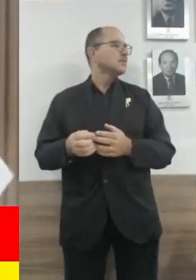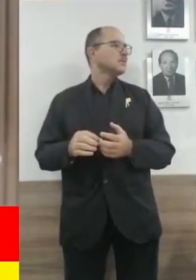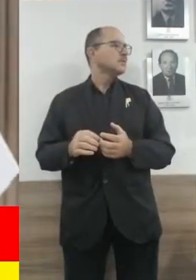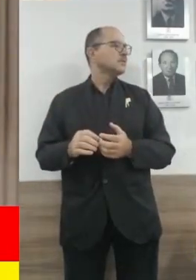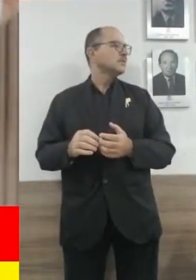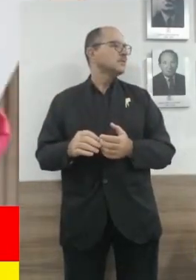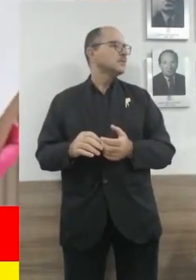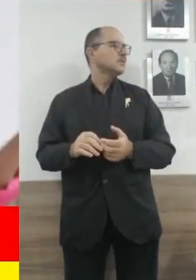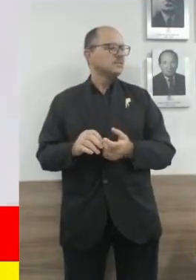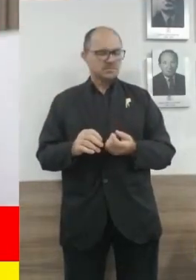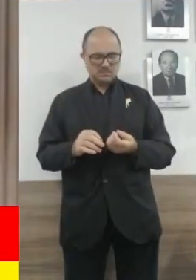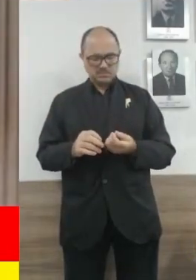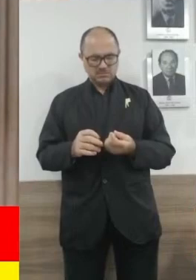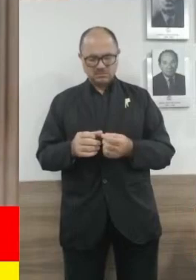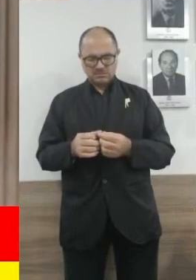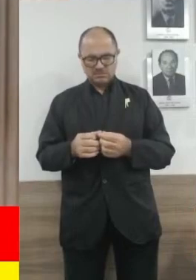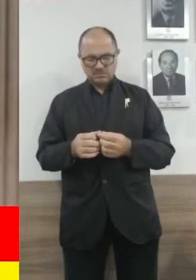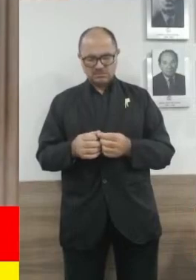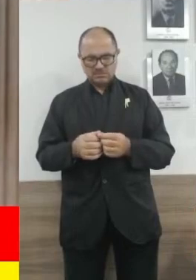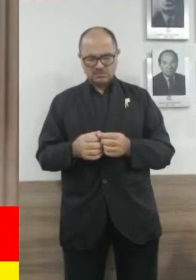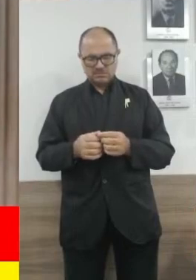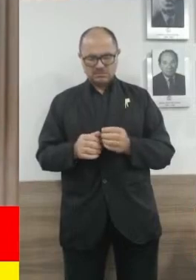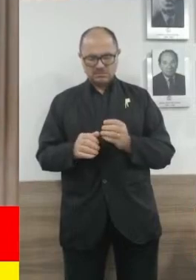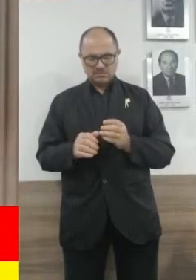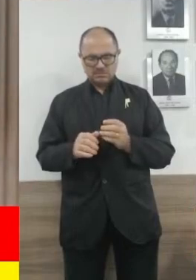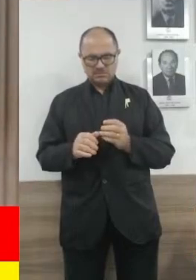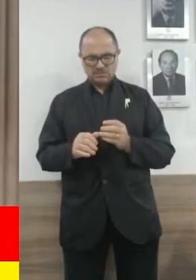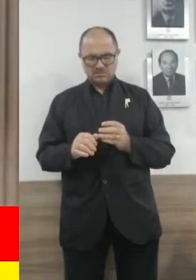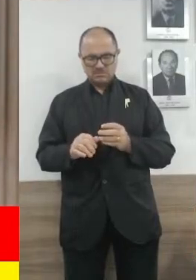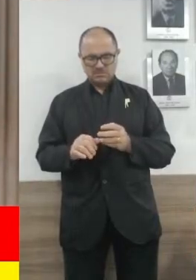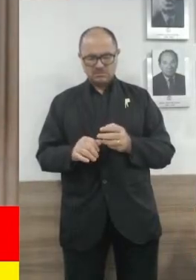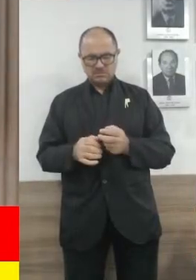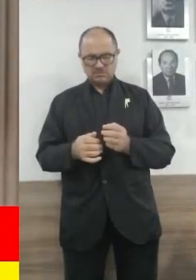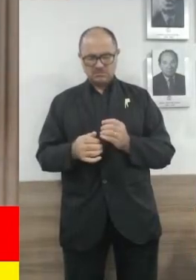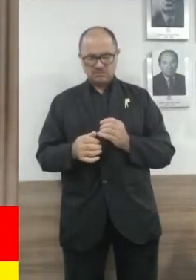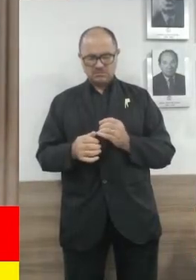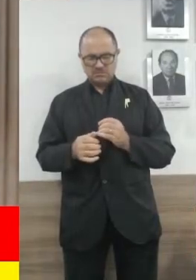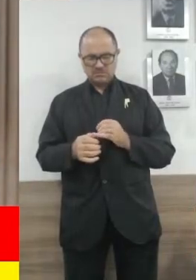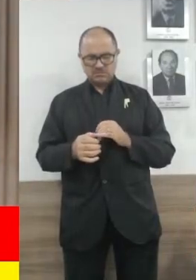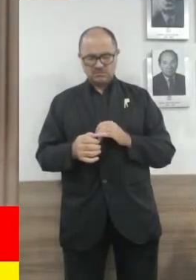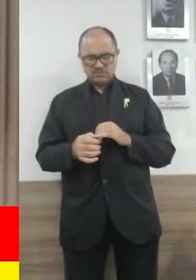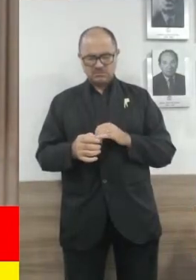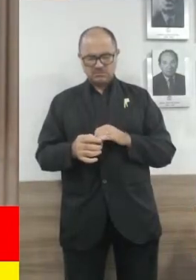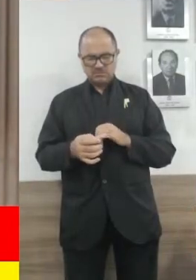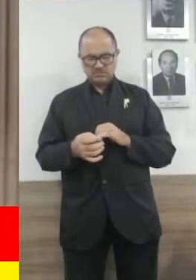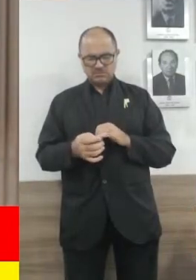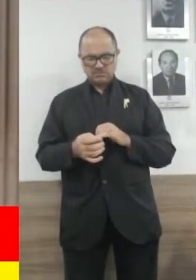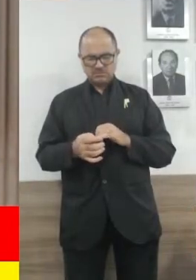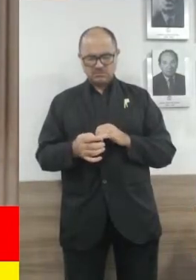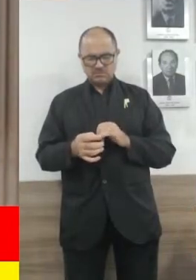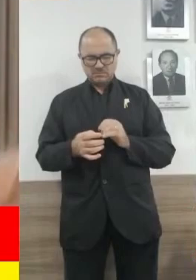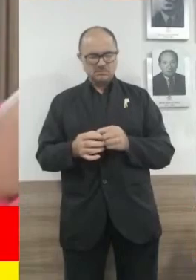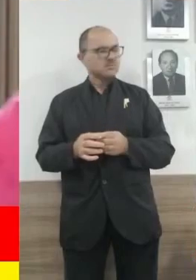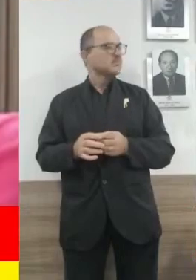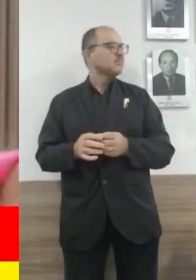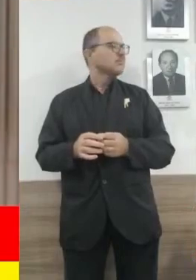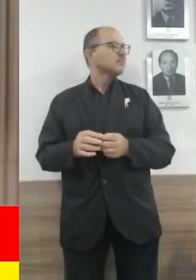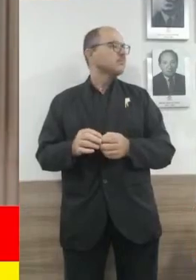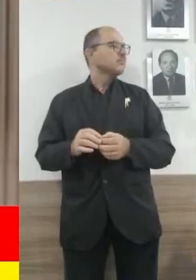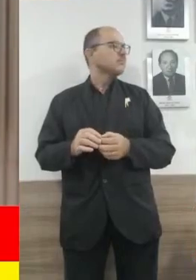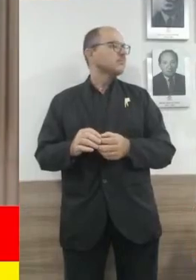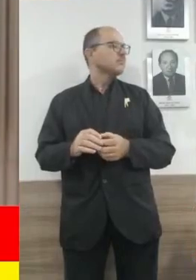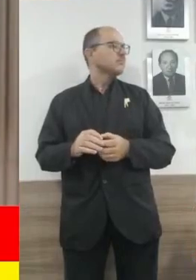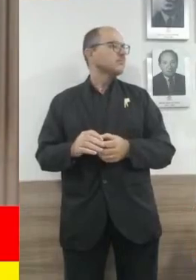vossa excelência tem o tempo e se não sobrar vossa excelência pode falar aí nos seus 15 minutos eu tenho direito de resposta senhora me citou